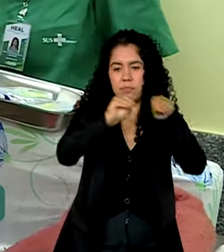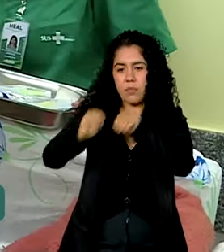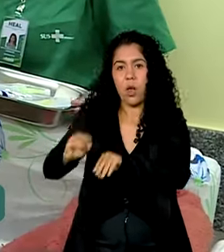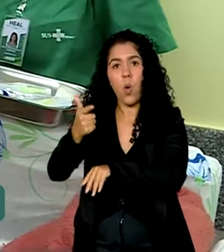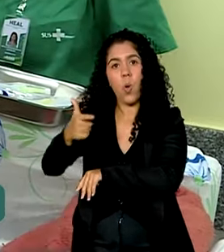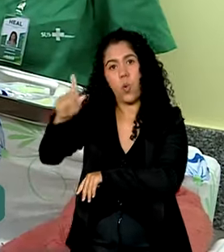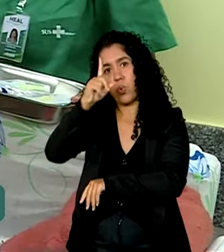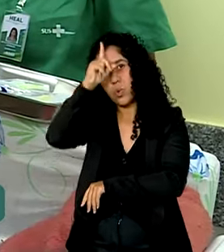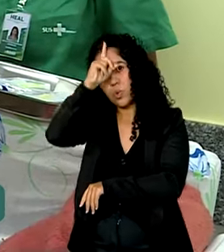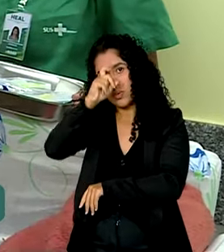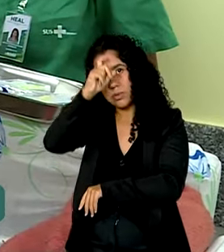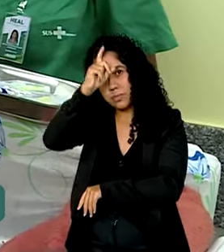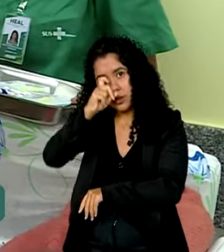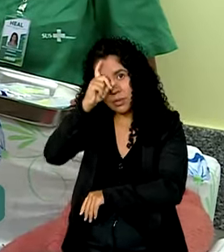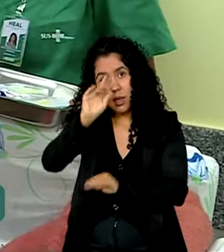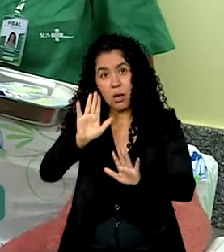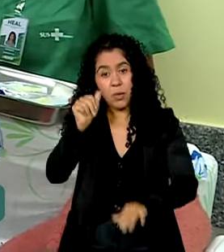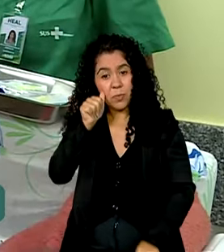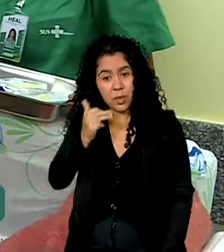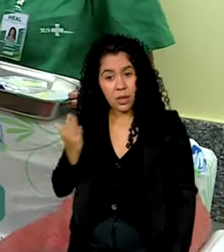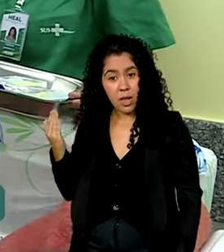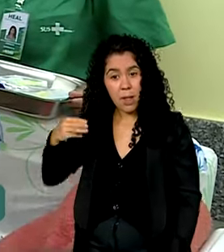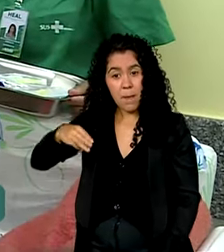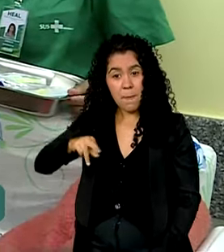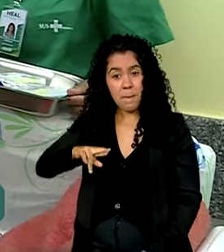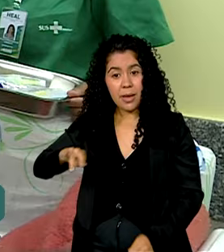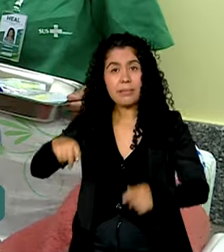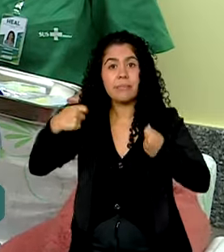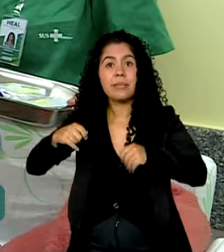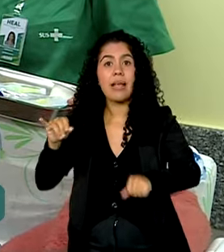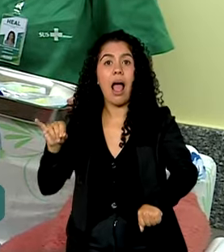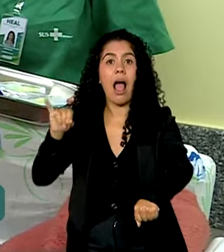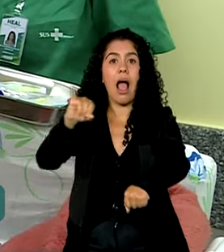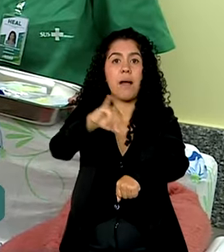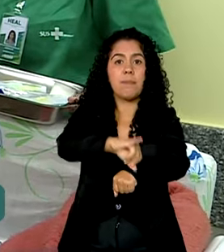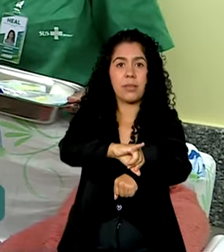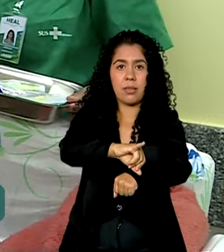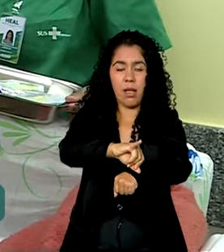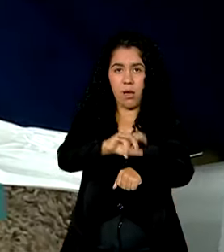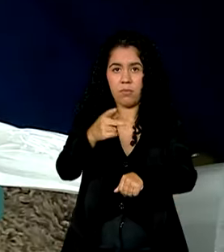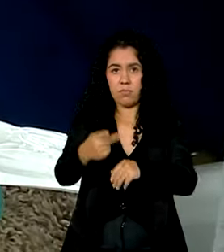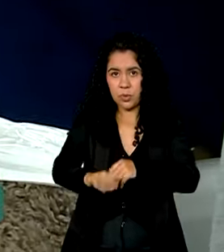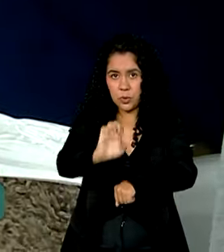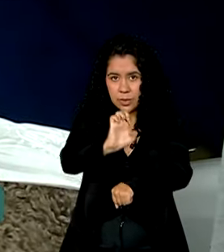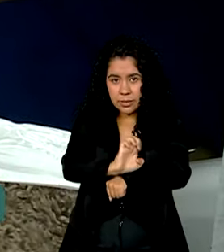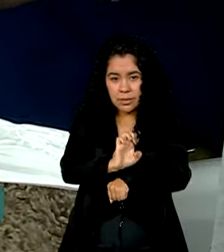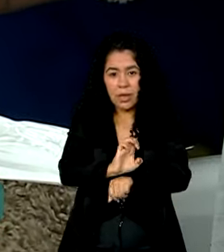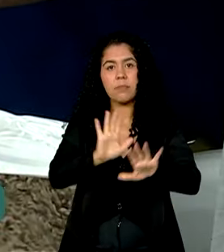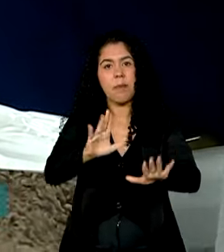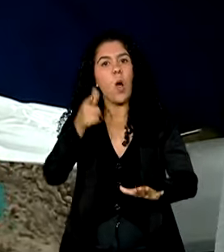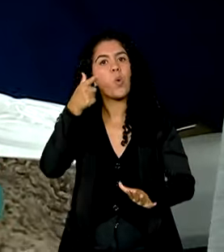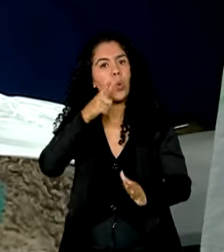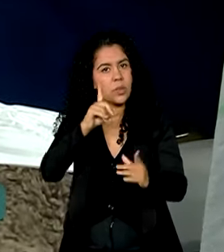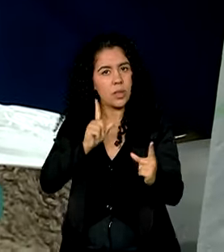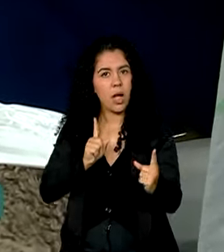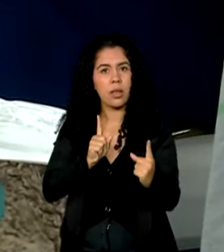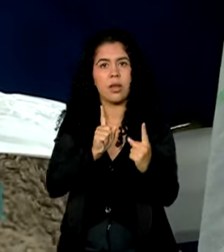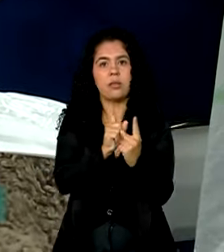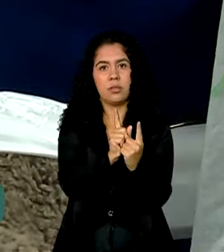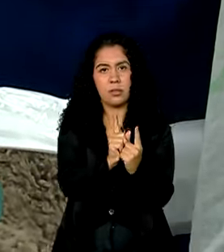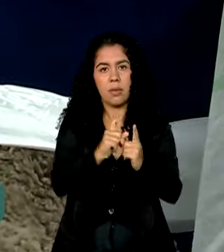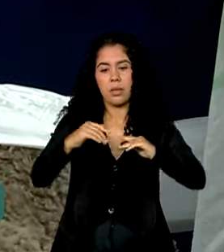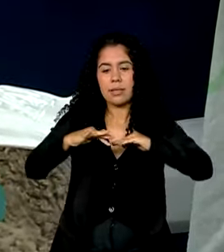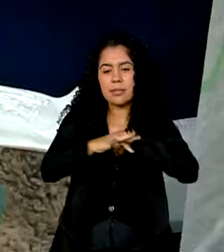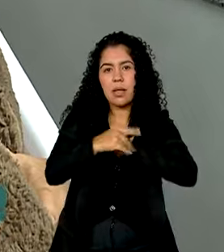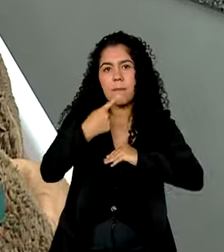Em outros tempos, Maria teria de ir para a capital do estado. Agora, conseguiu ser atendida em uma cidade